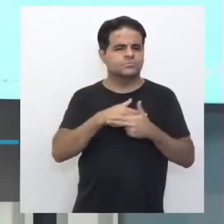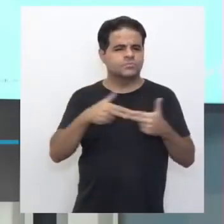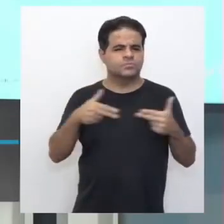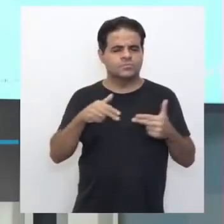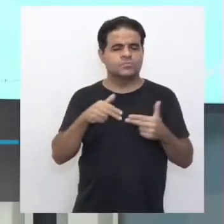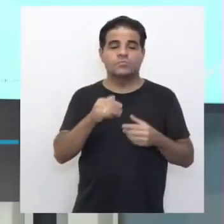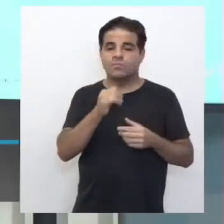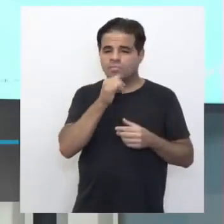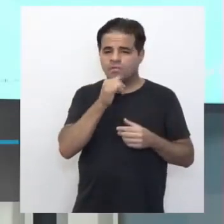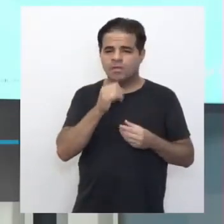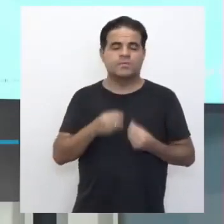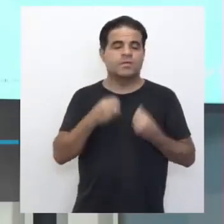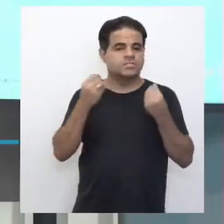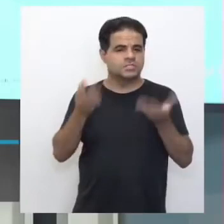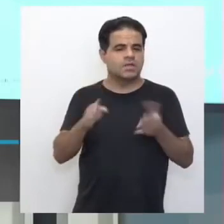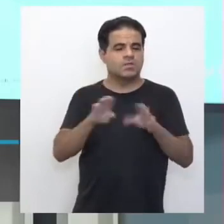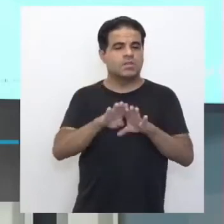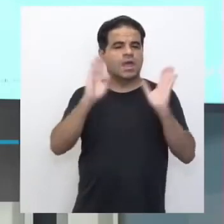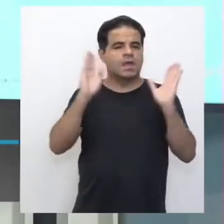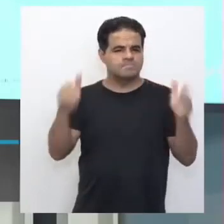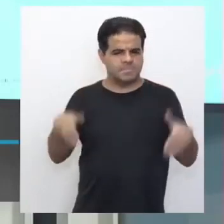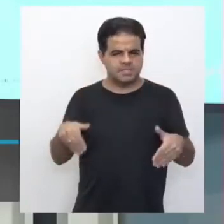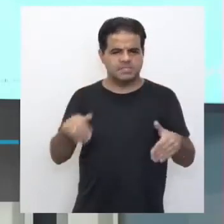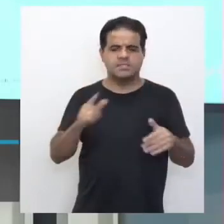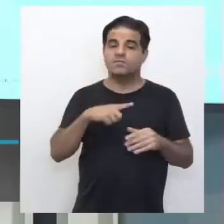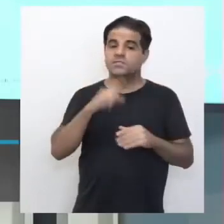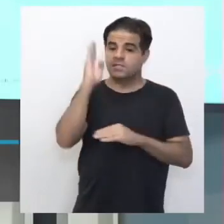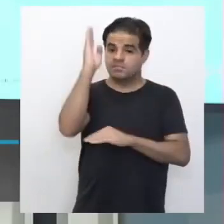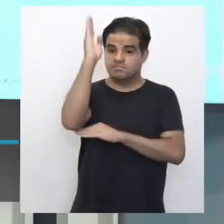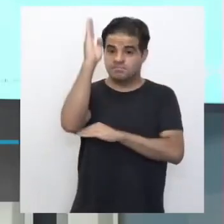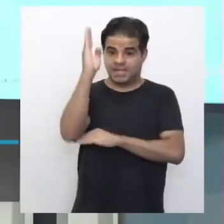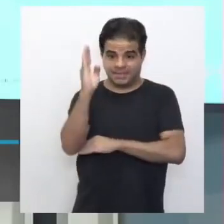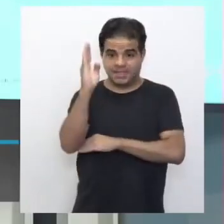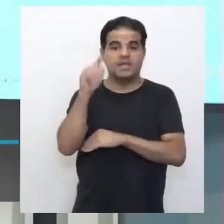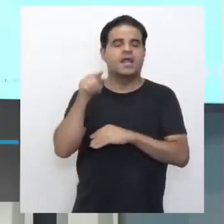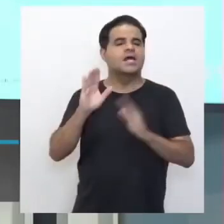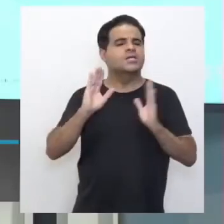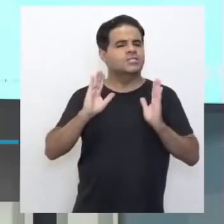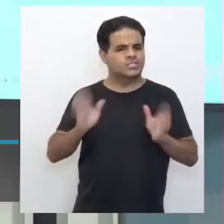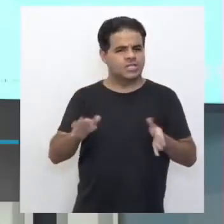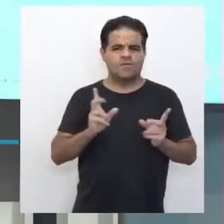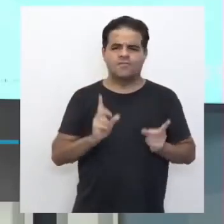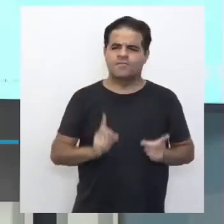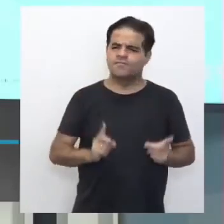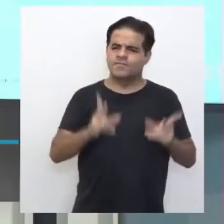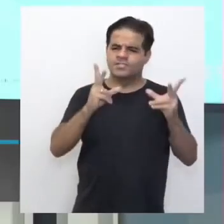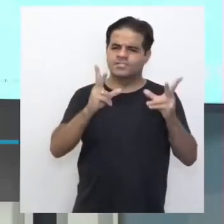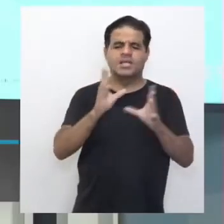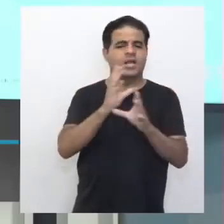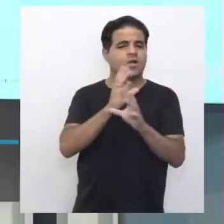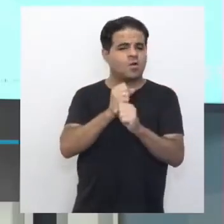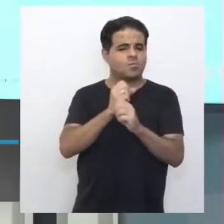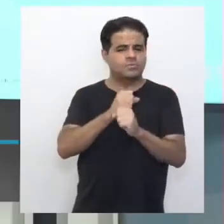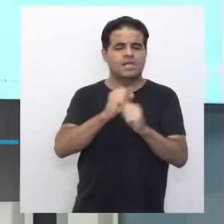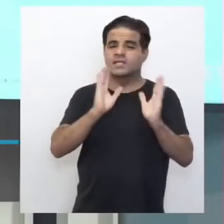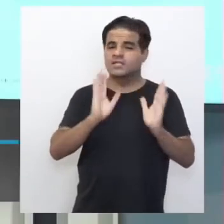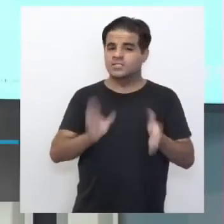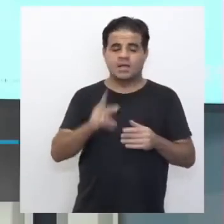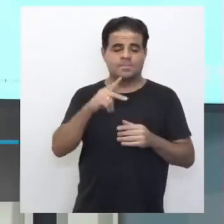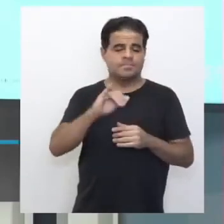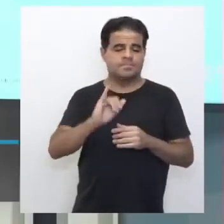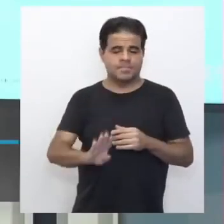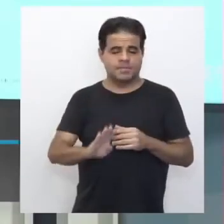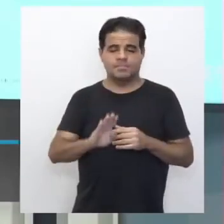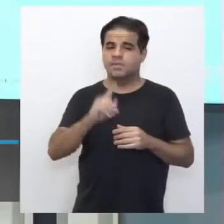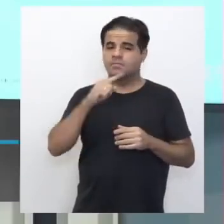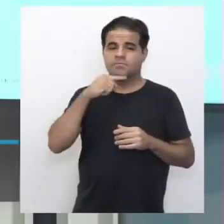Deu o exemplo do vídeo da mesa, né? Então se você tem a madeira, essa madeira ela já foi vendida, ela foi computada no PIB também. Então não dá